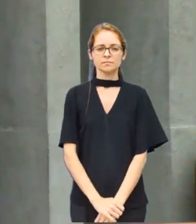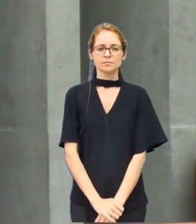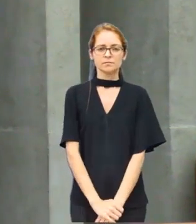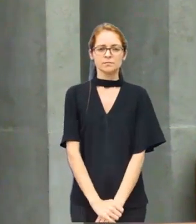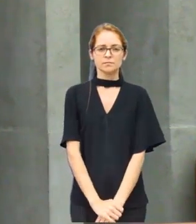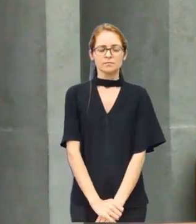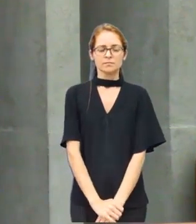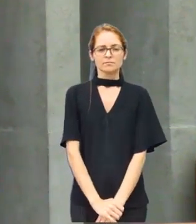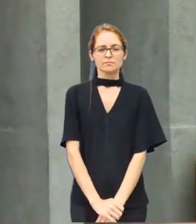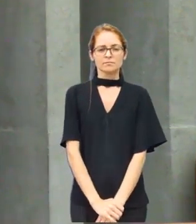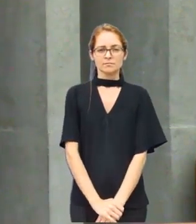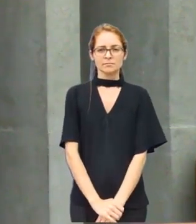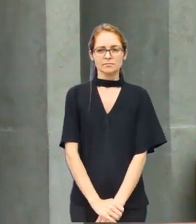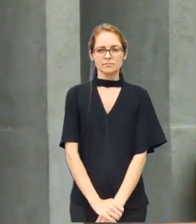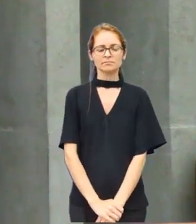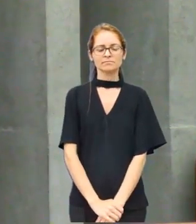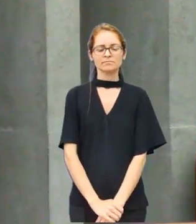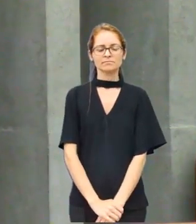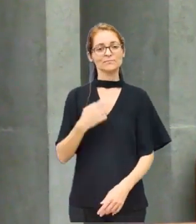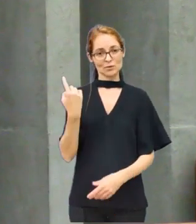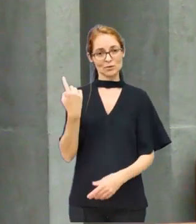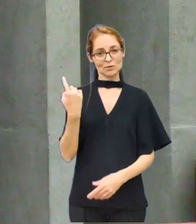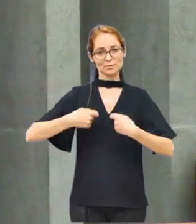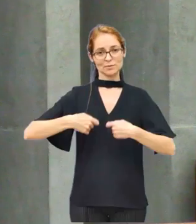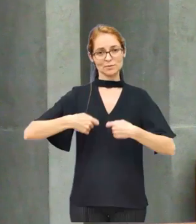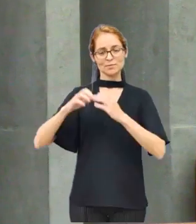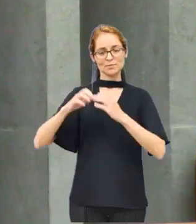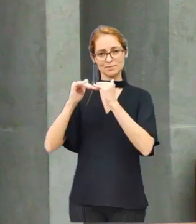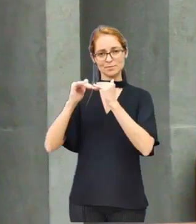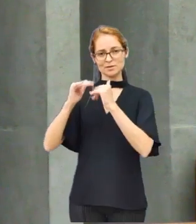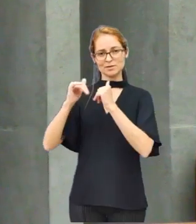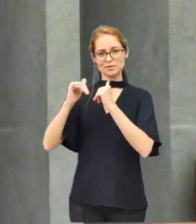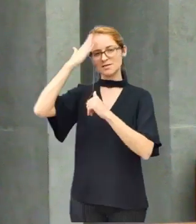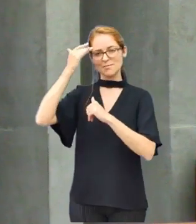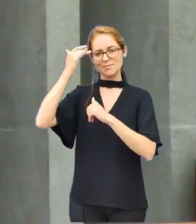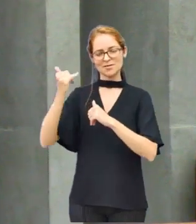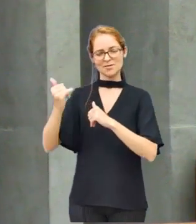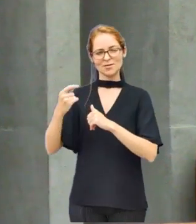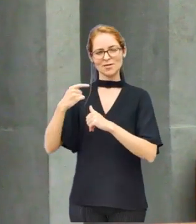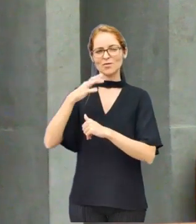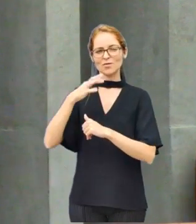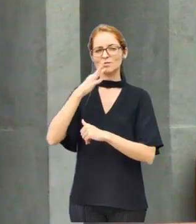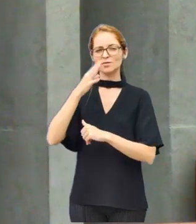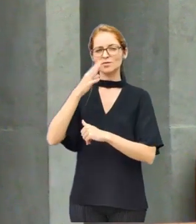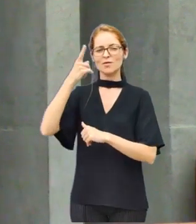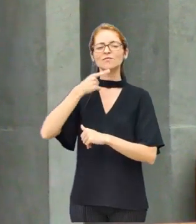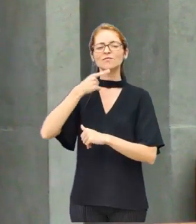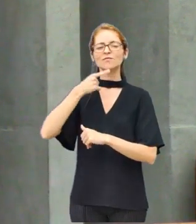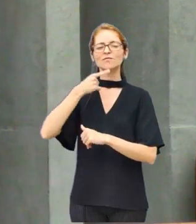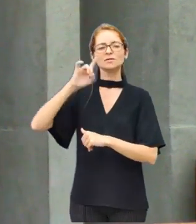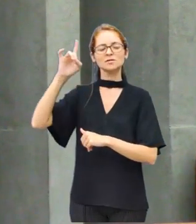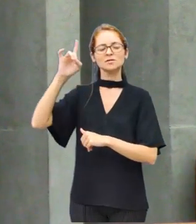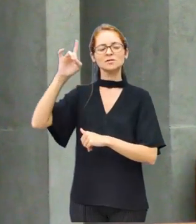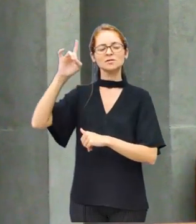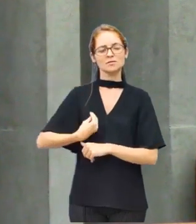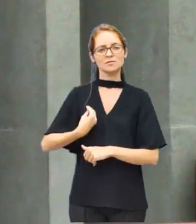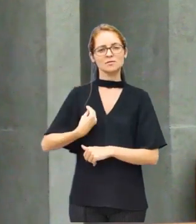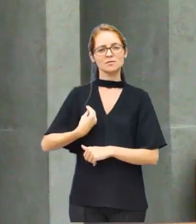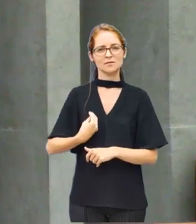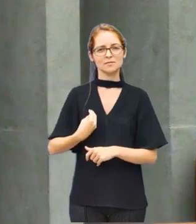Queridos, claro que nós precisamos pedir sabedoria para tomar decisões e conhecer a vontade de Deus sobre a nossa vida.